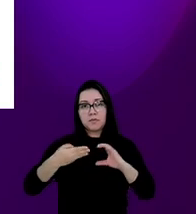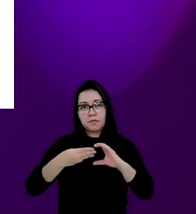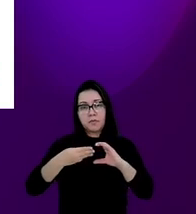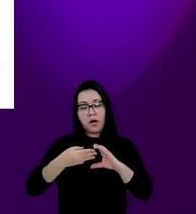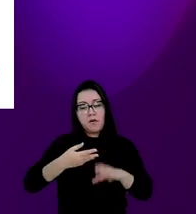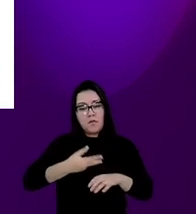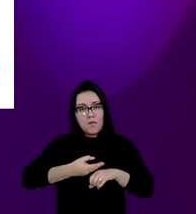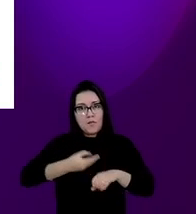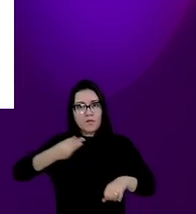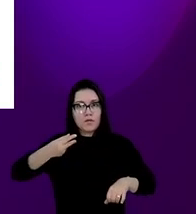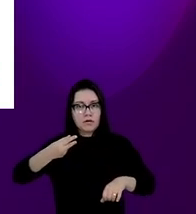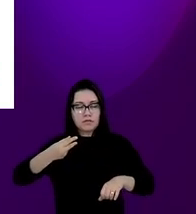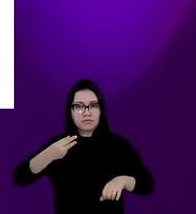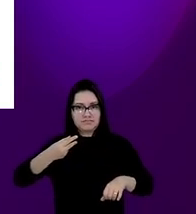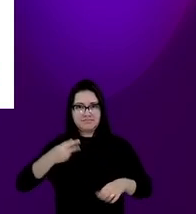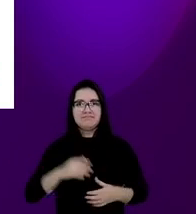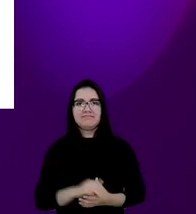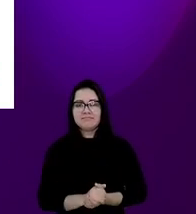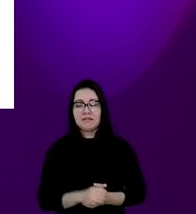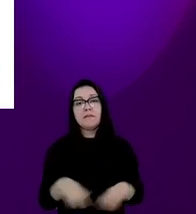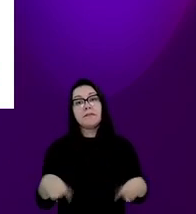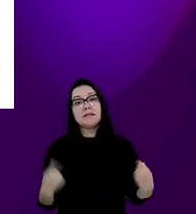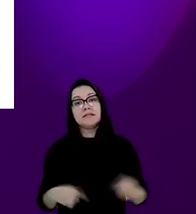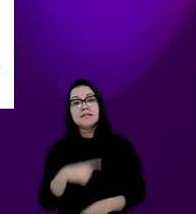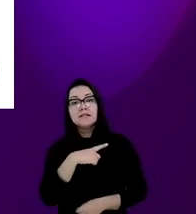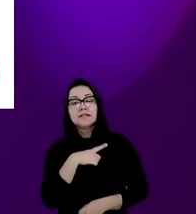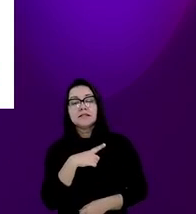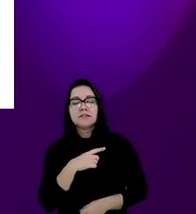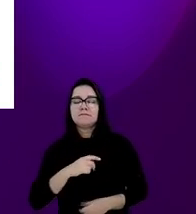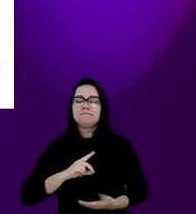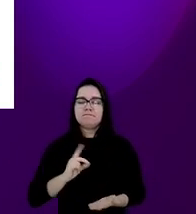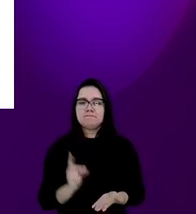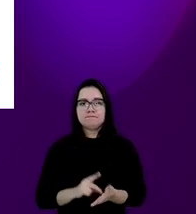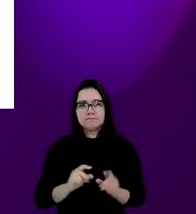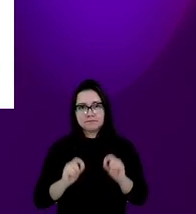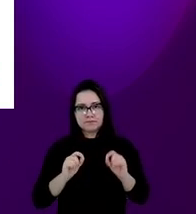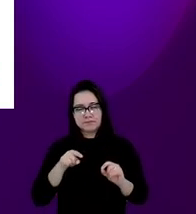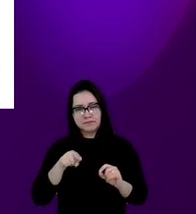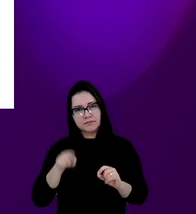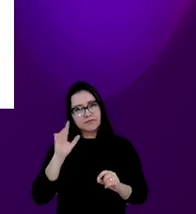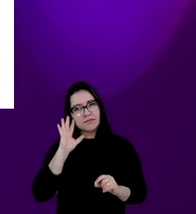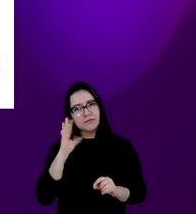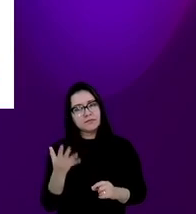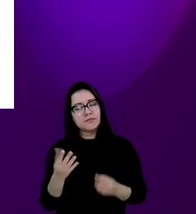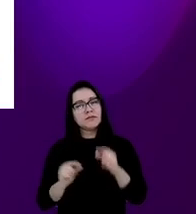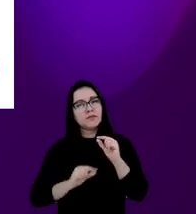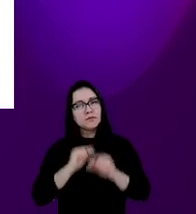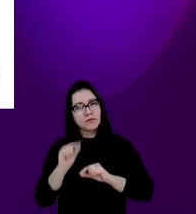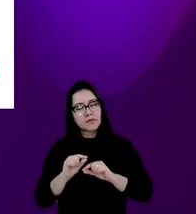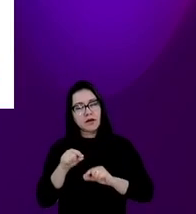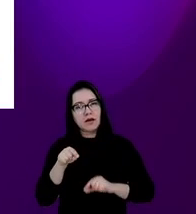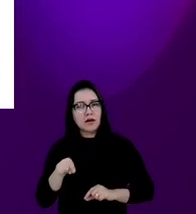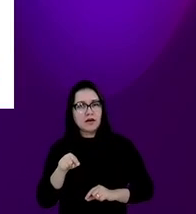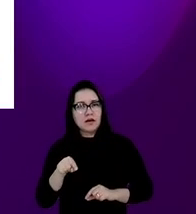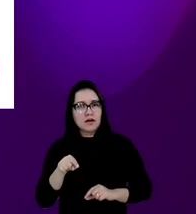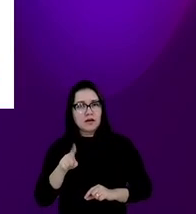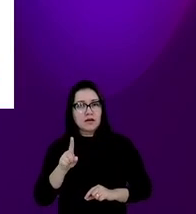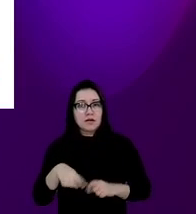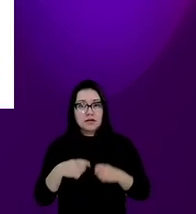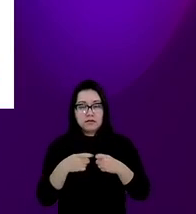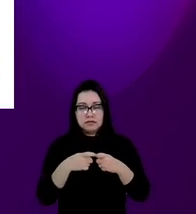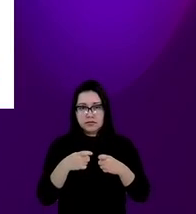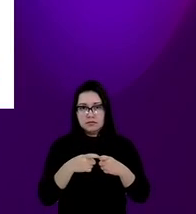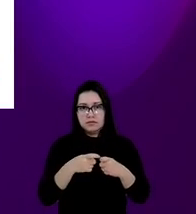você precisa ter realmente esta situação em que o médico